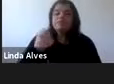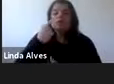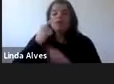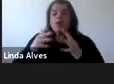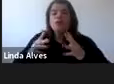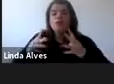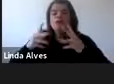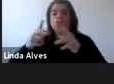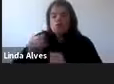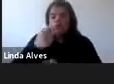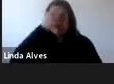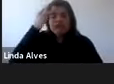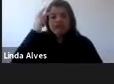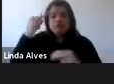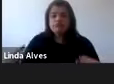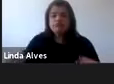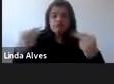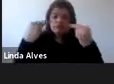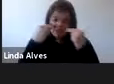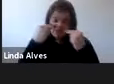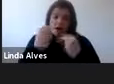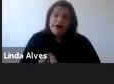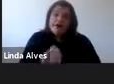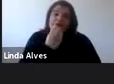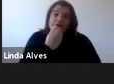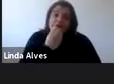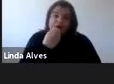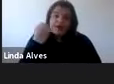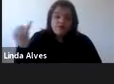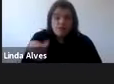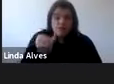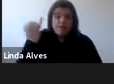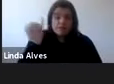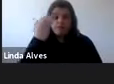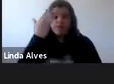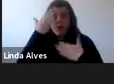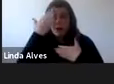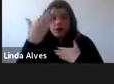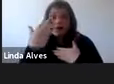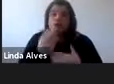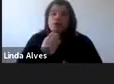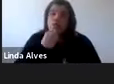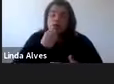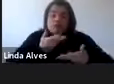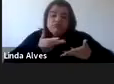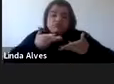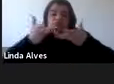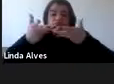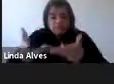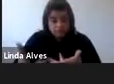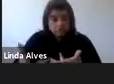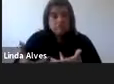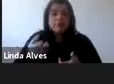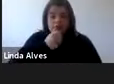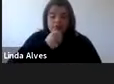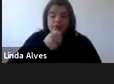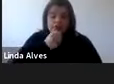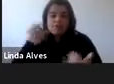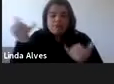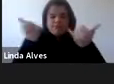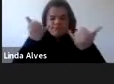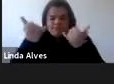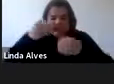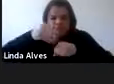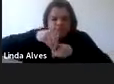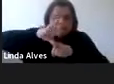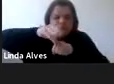nos vendo, nos ouvindo. Acho que a oportunidade é importante. Eu agradeço aqui pela oportunidade para poder estar informando toda a companheirada